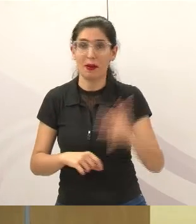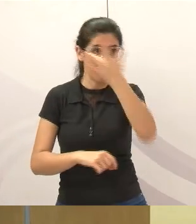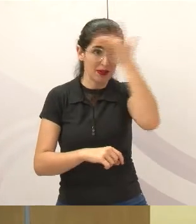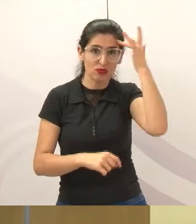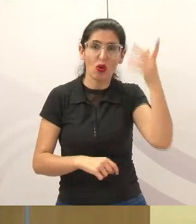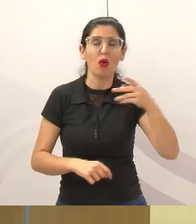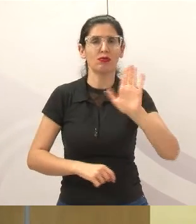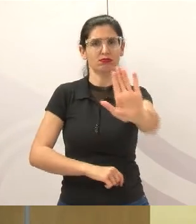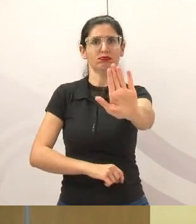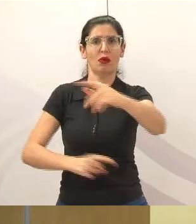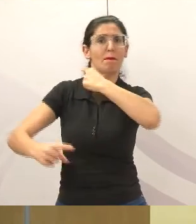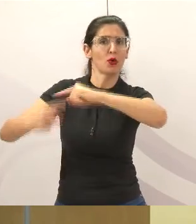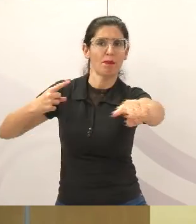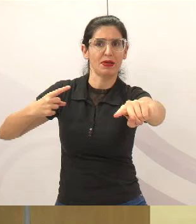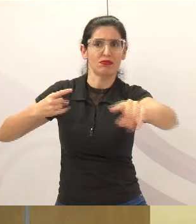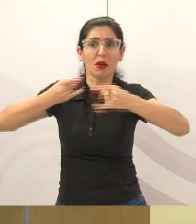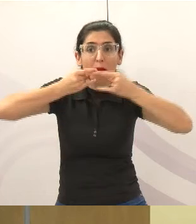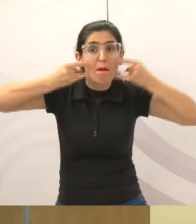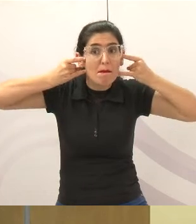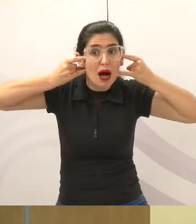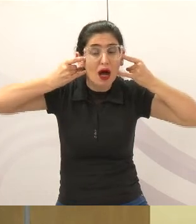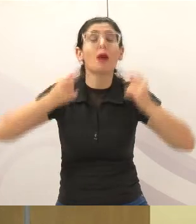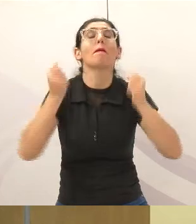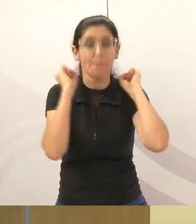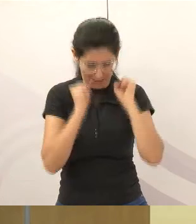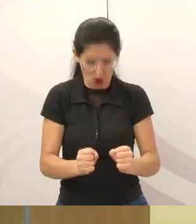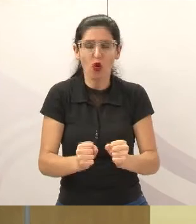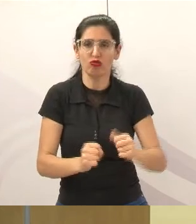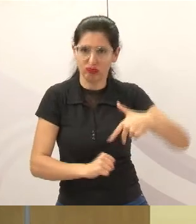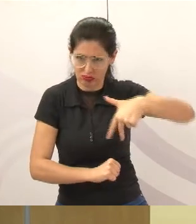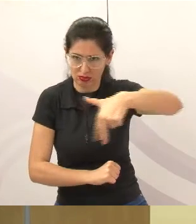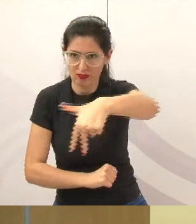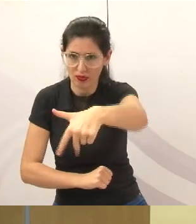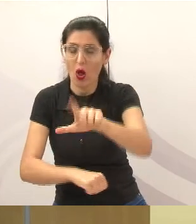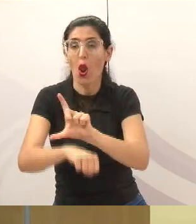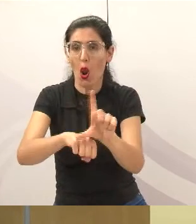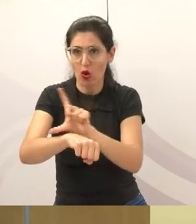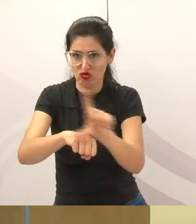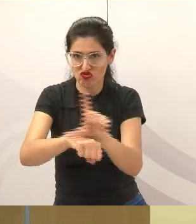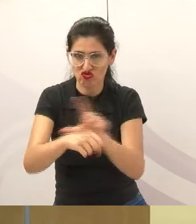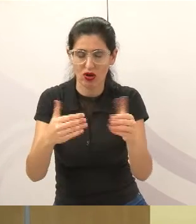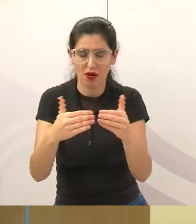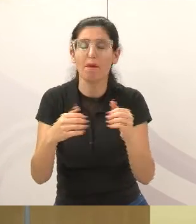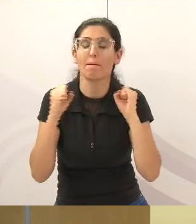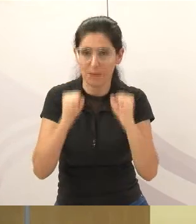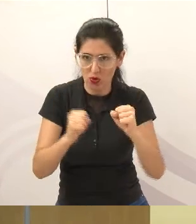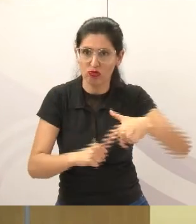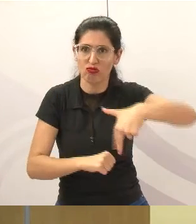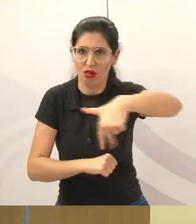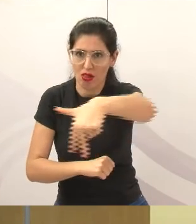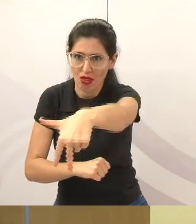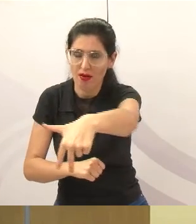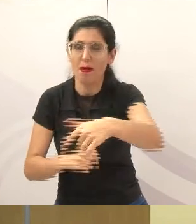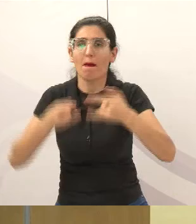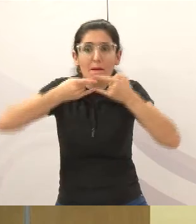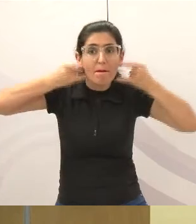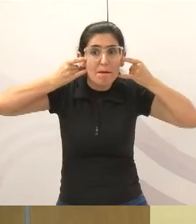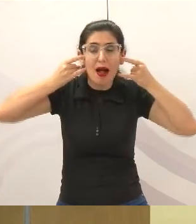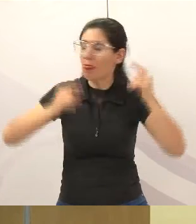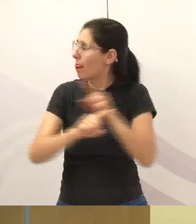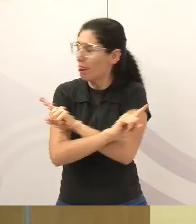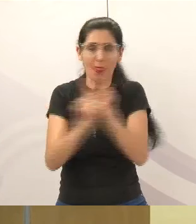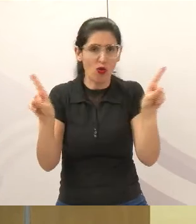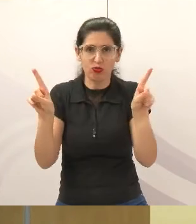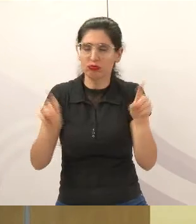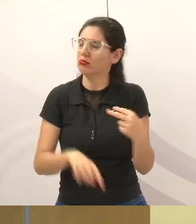entrar. É isso? Ele só pode entrar se ele estiver de máscara. Então, eu sinto que aquele comerciante vai